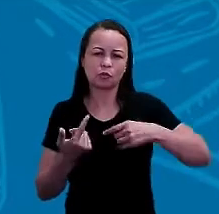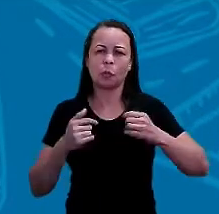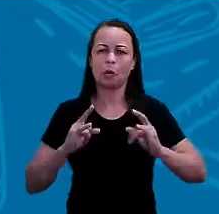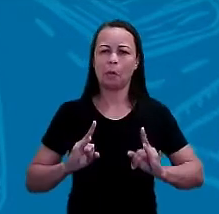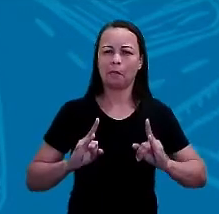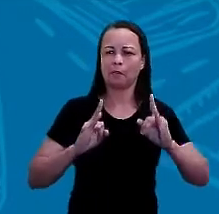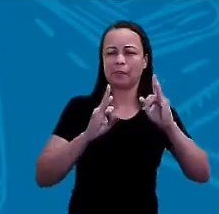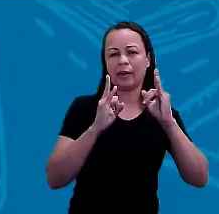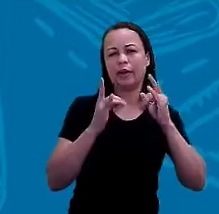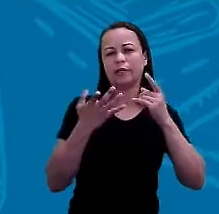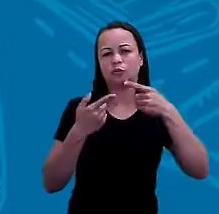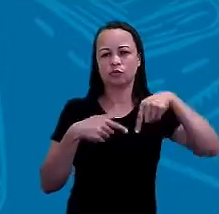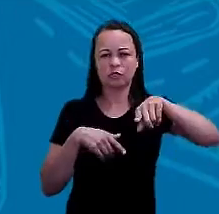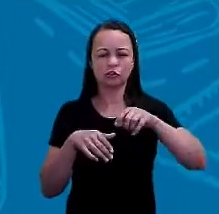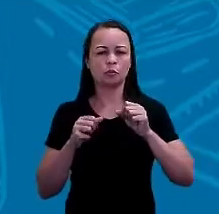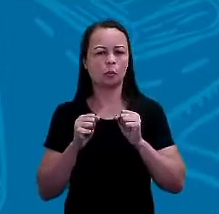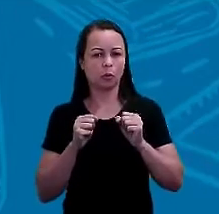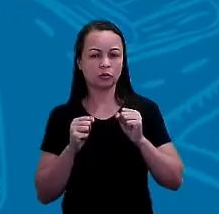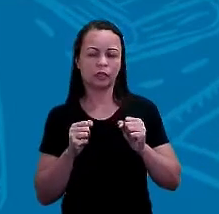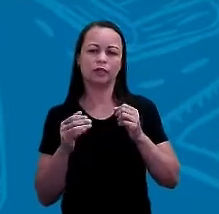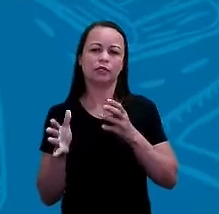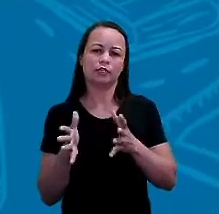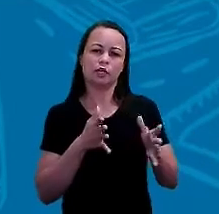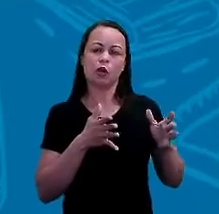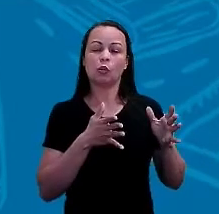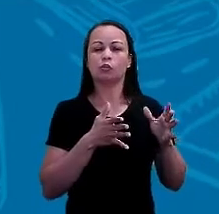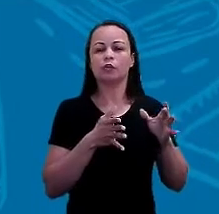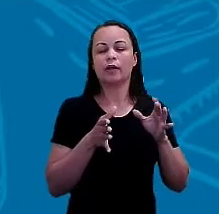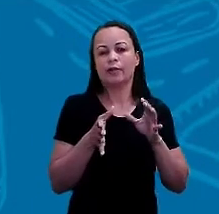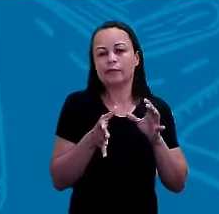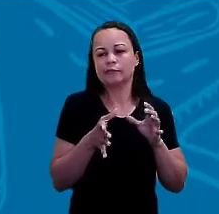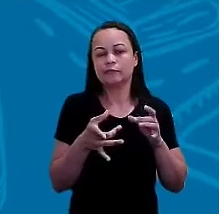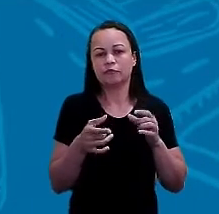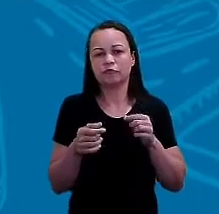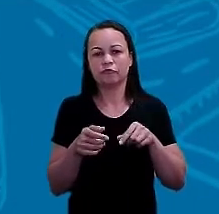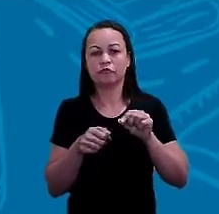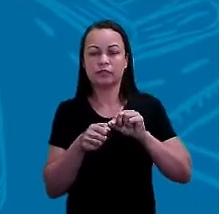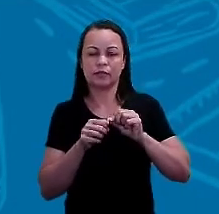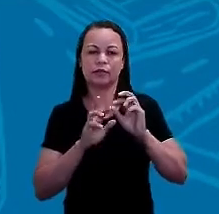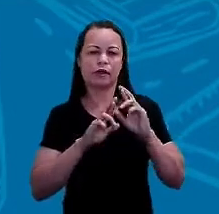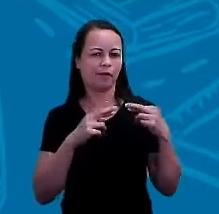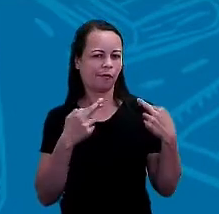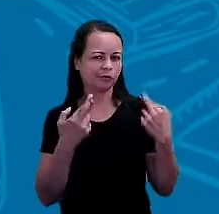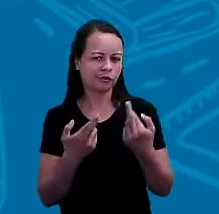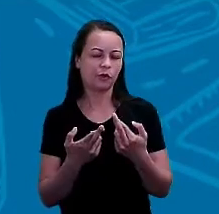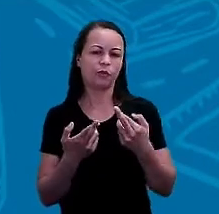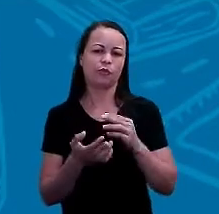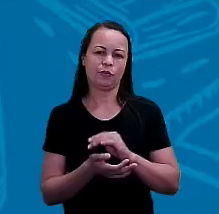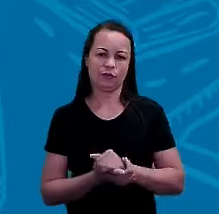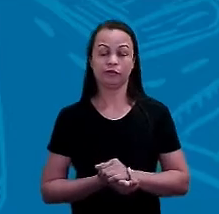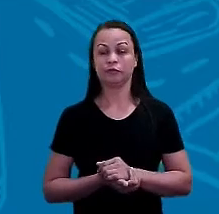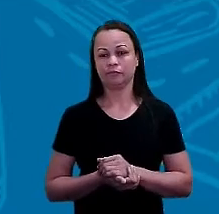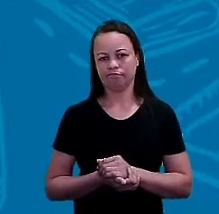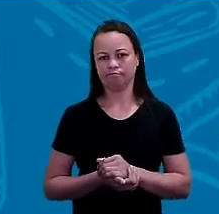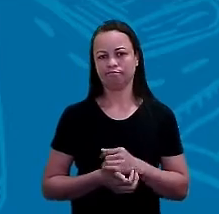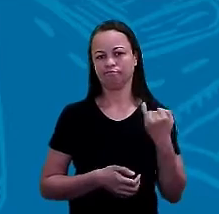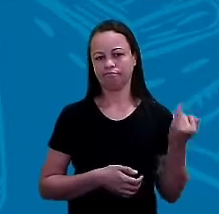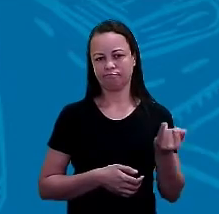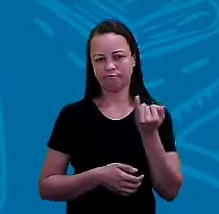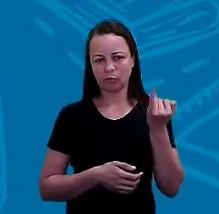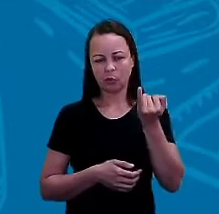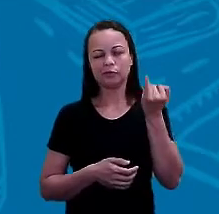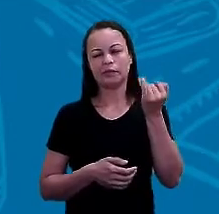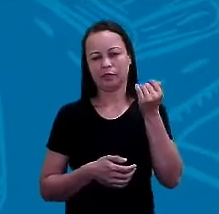prédios onde eles poderiam se reunir, onde eles se fizeram as reuniões. Está vendo aí a importância da gente preservar